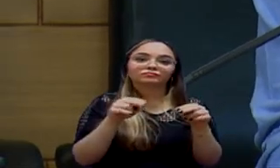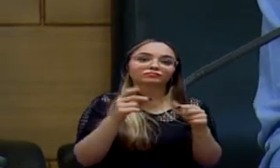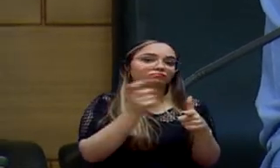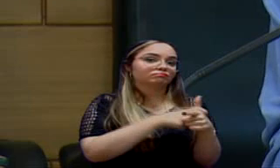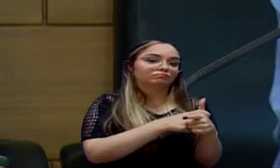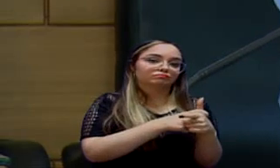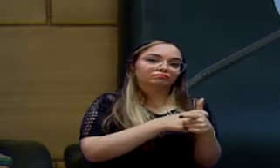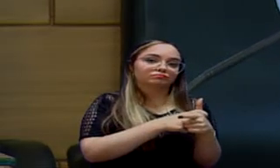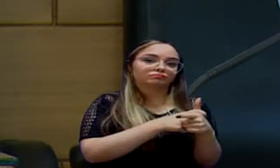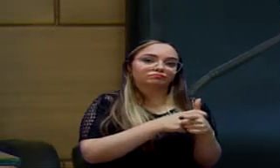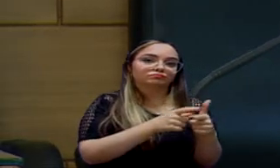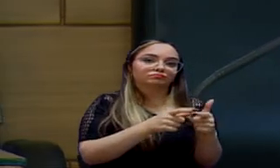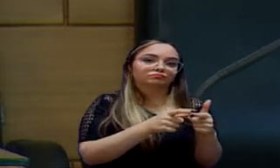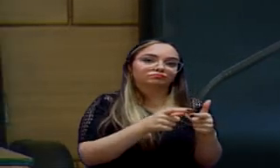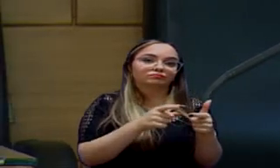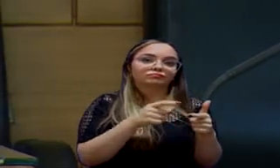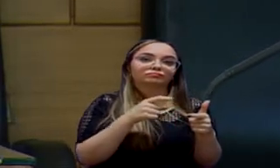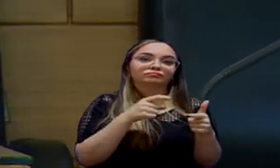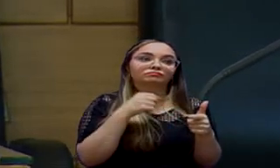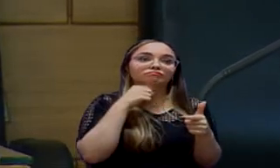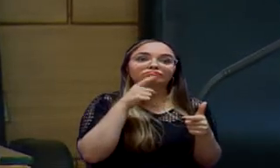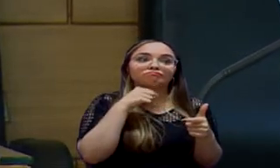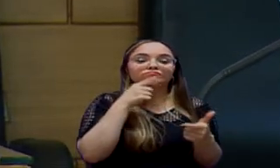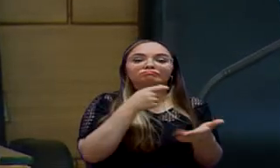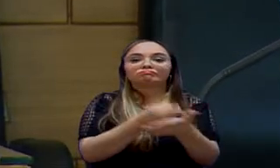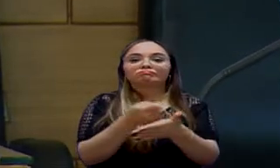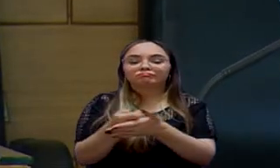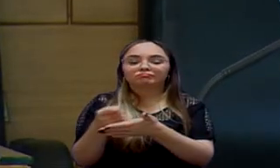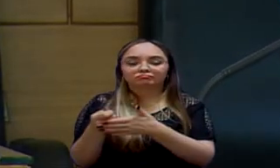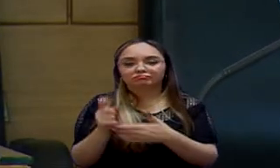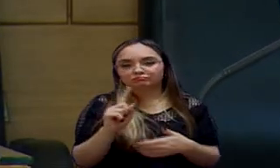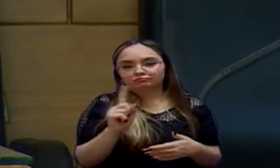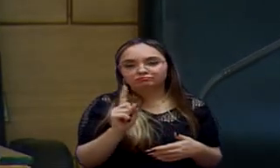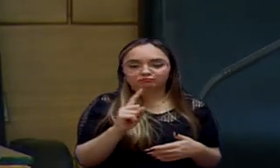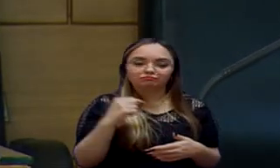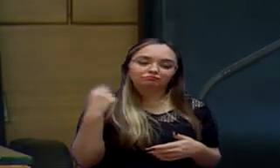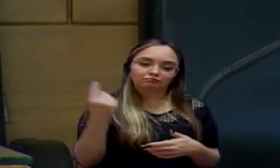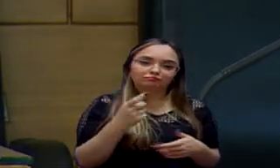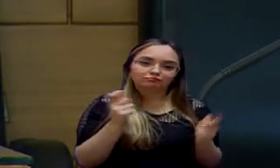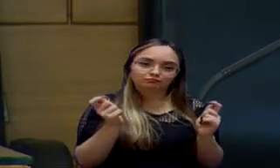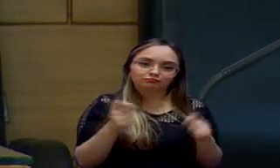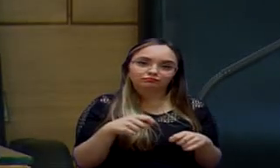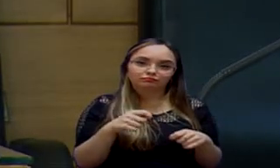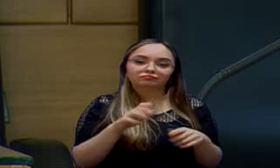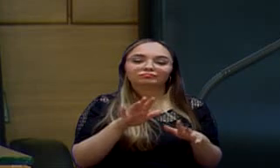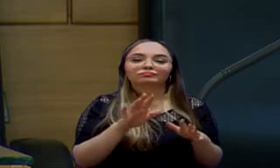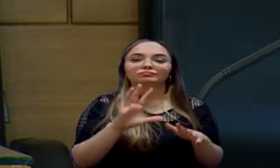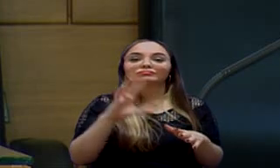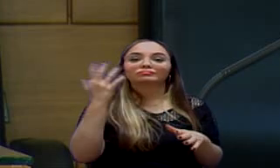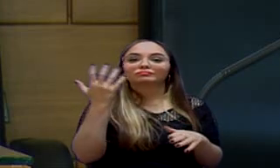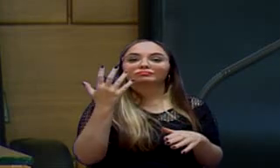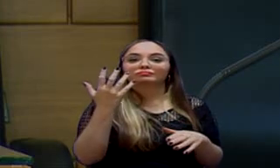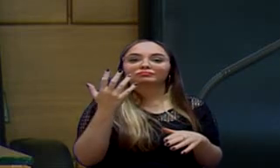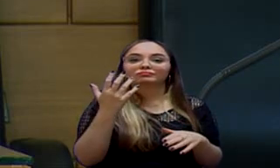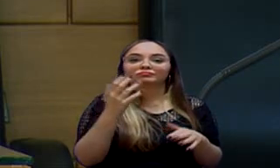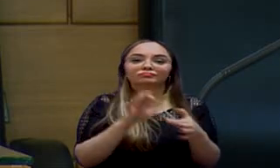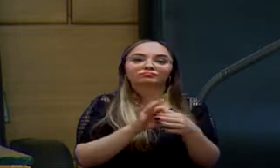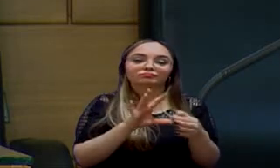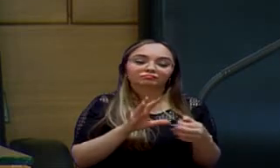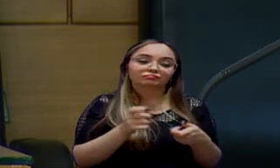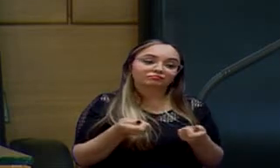vermelho a ponto de não ter recurso para pagamento de conta a gente teve um descasamento entre